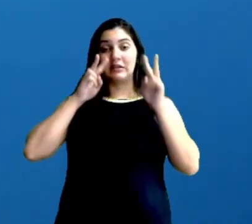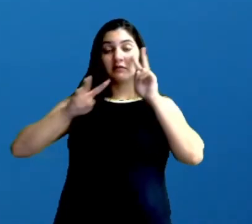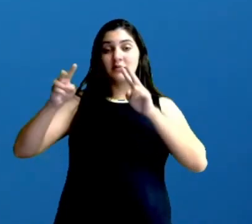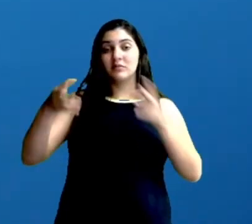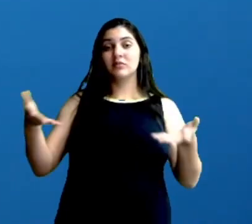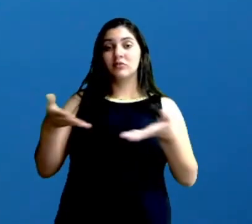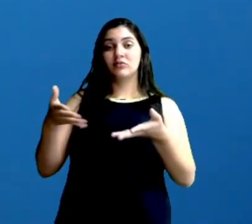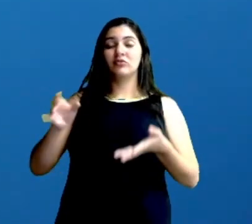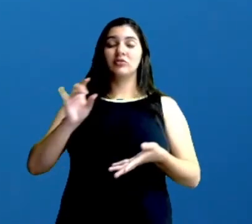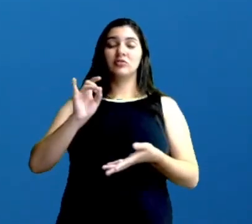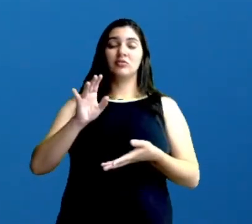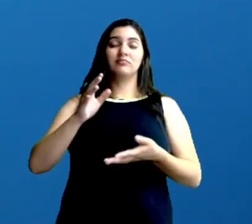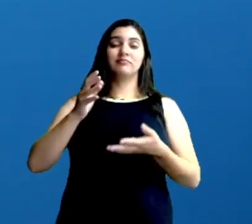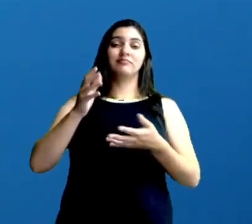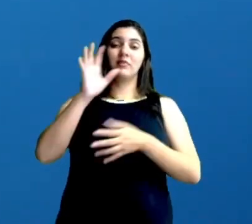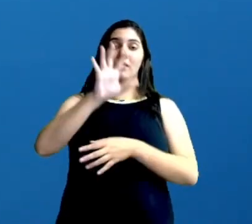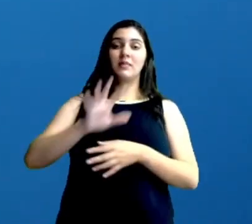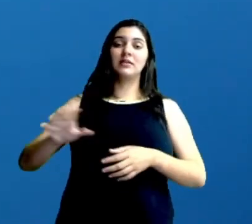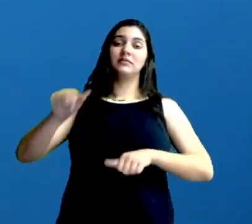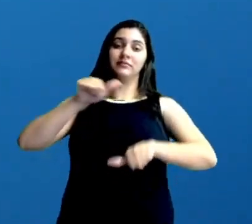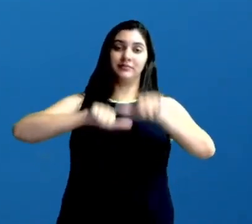paisagem totalmente modificada.